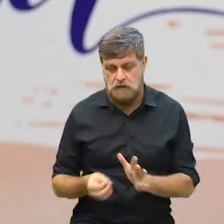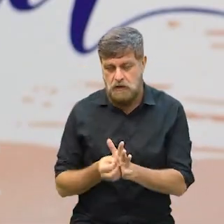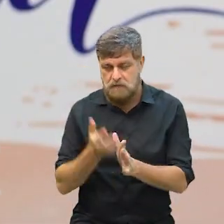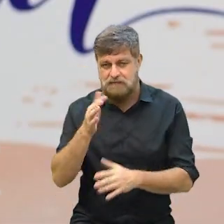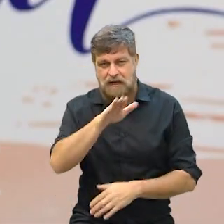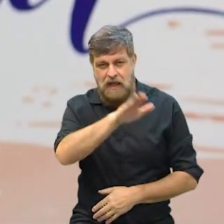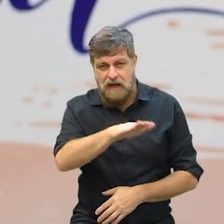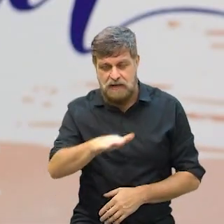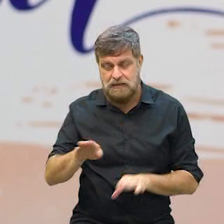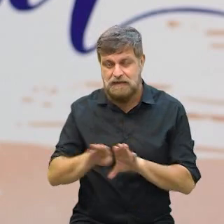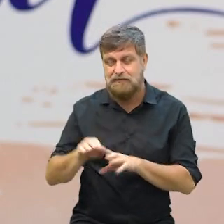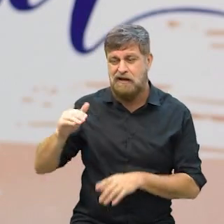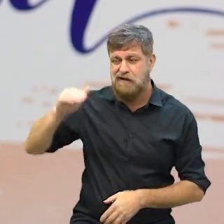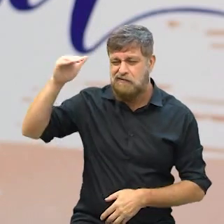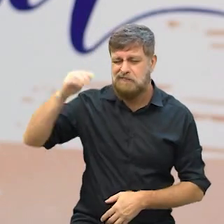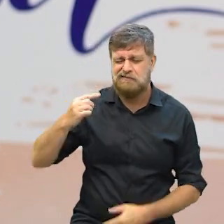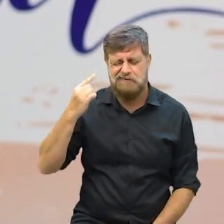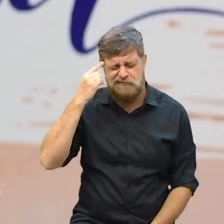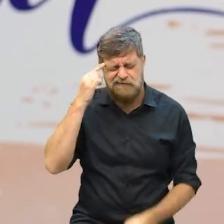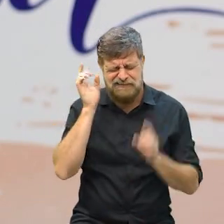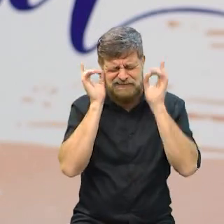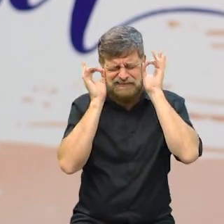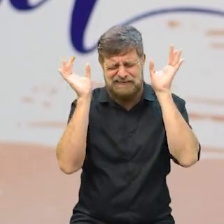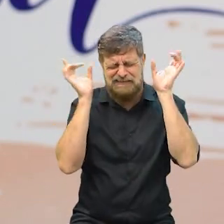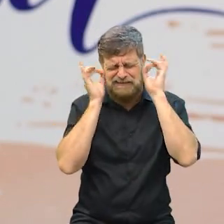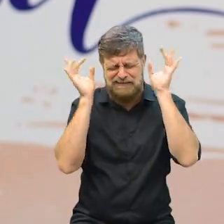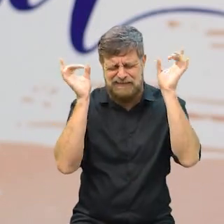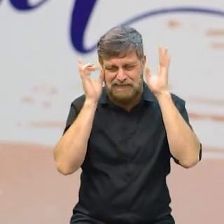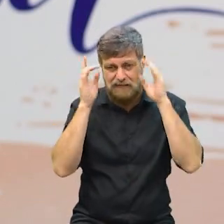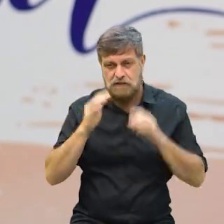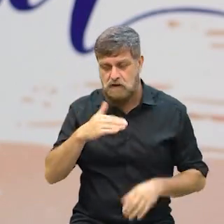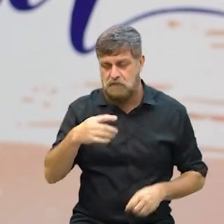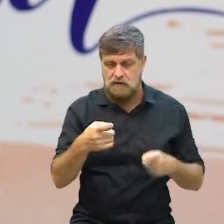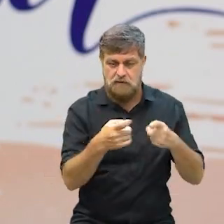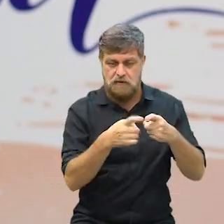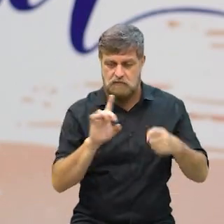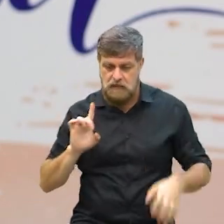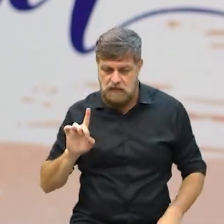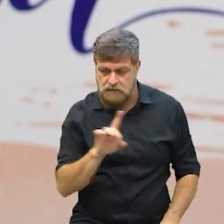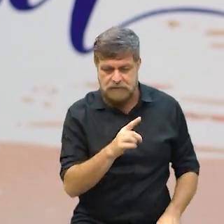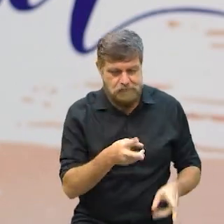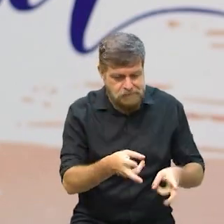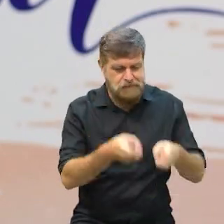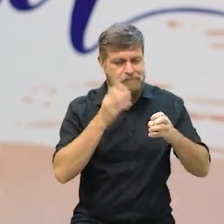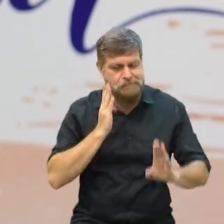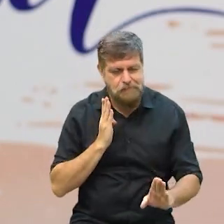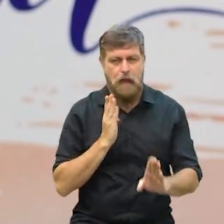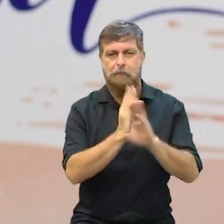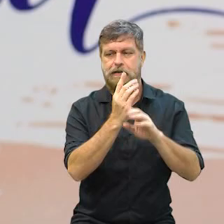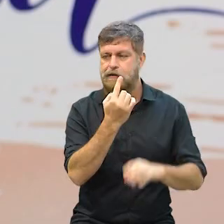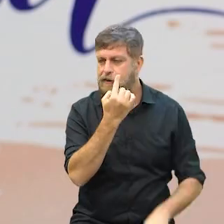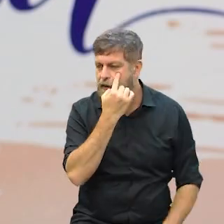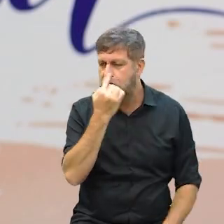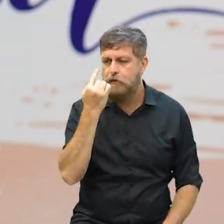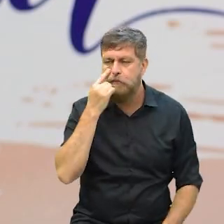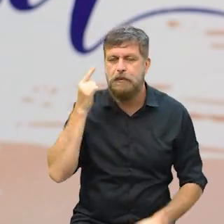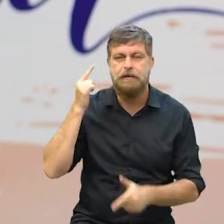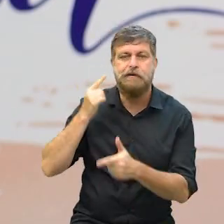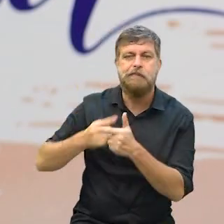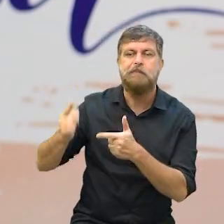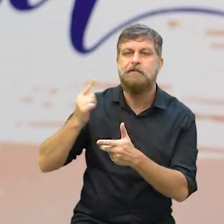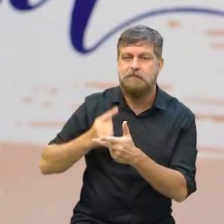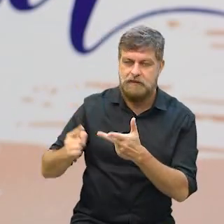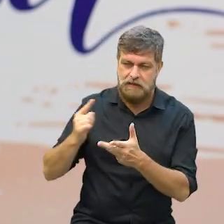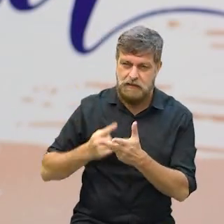Muitas vezes a criança ou até o adulto reclama que está com muita dor de cabeça. Quando vai ao médico, percebe, descobre, na verdade, que é